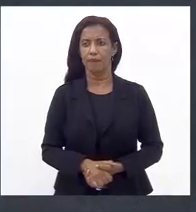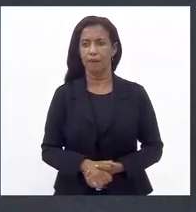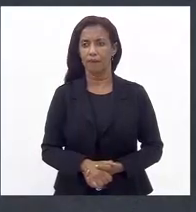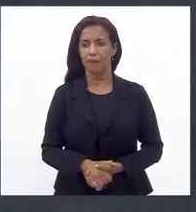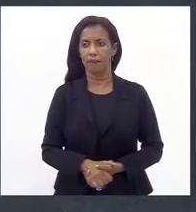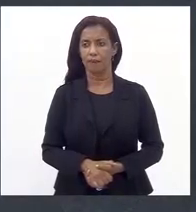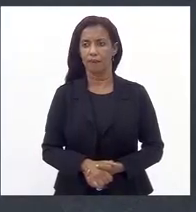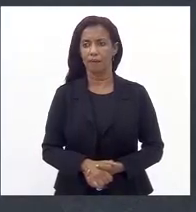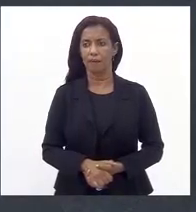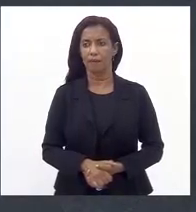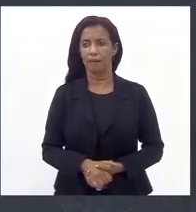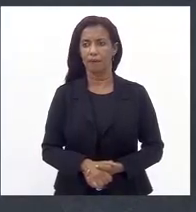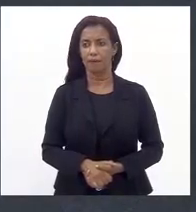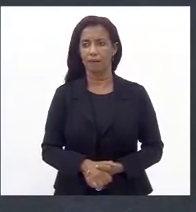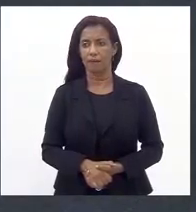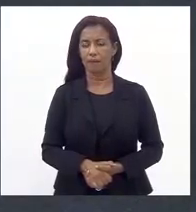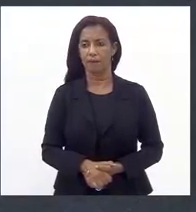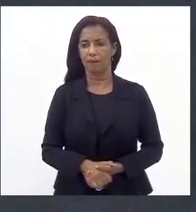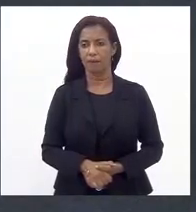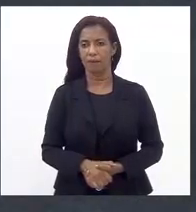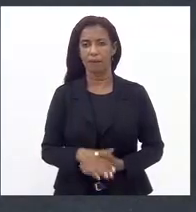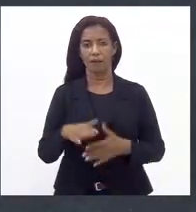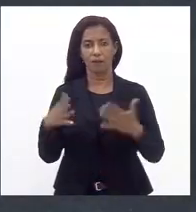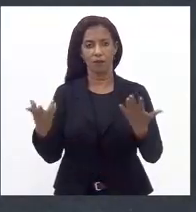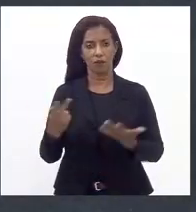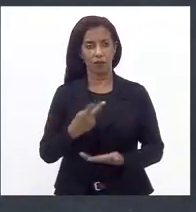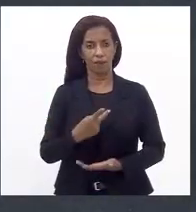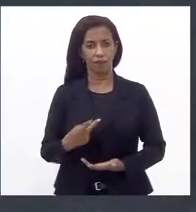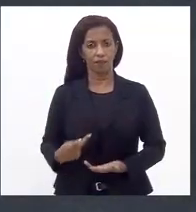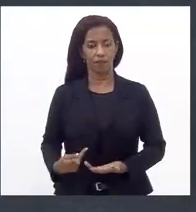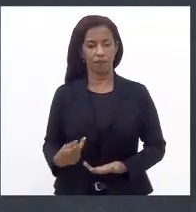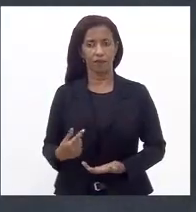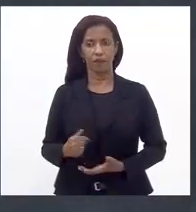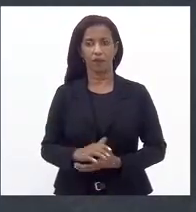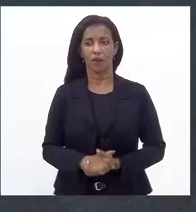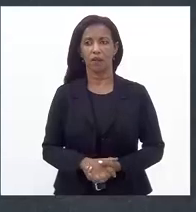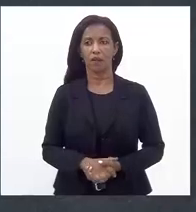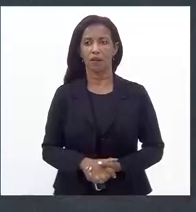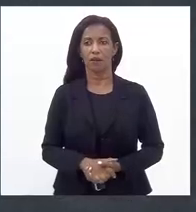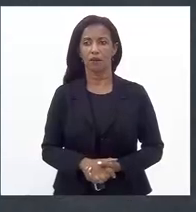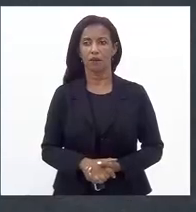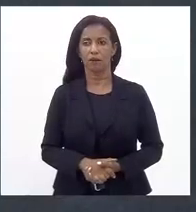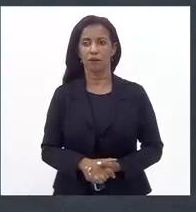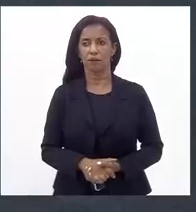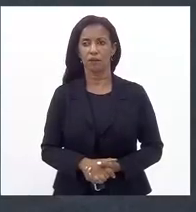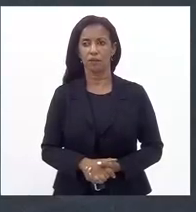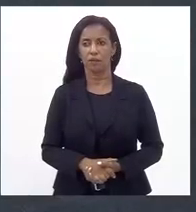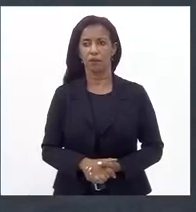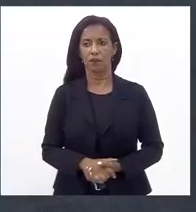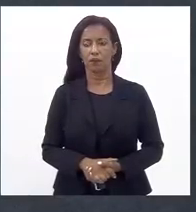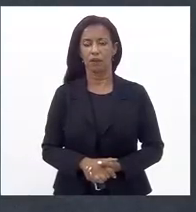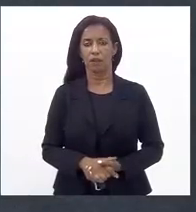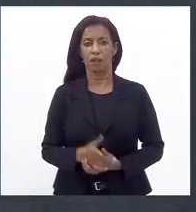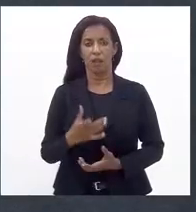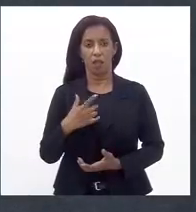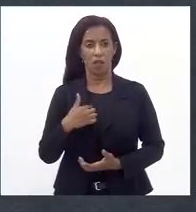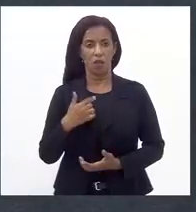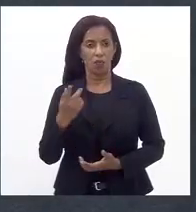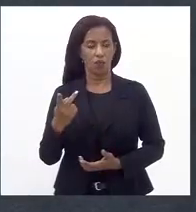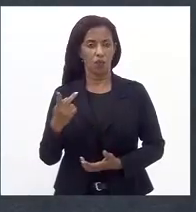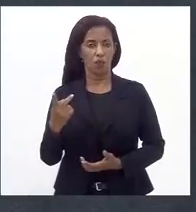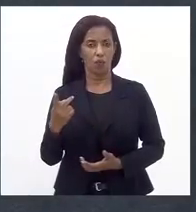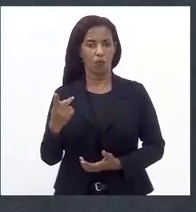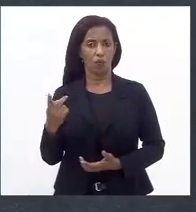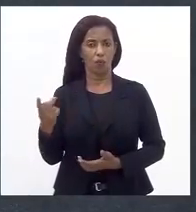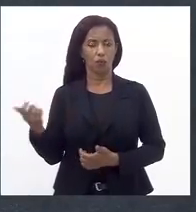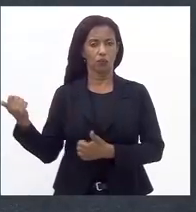Fan o senhor presidente eu vou consignar que a